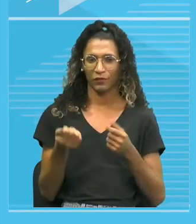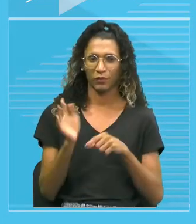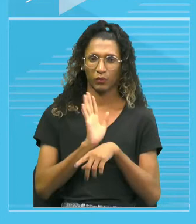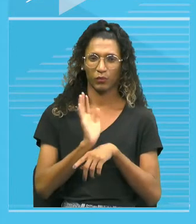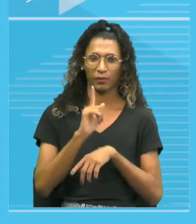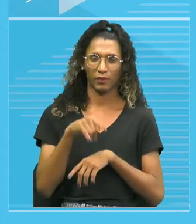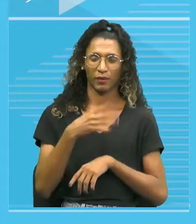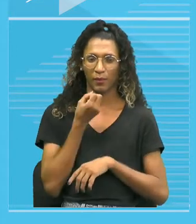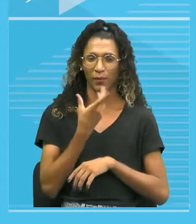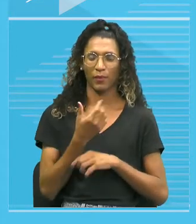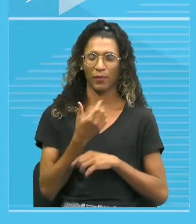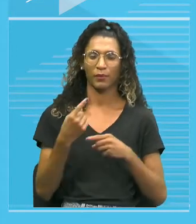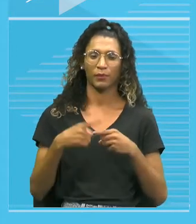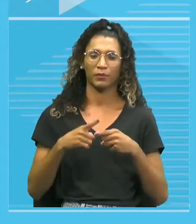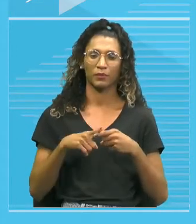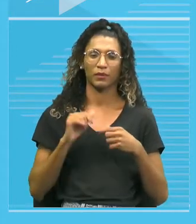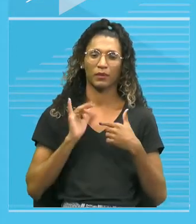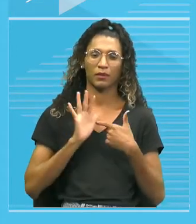ela